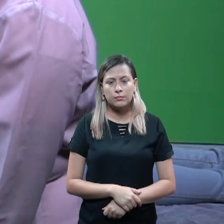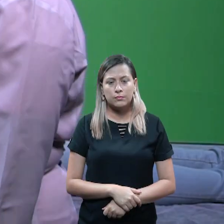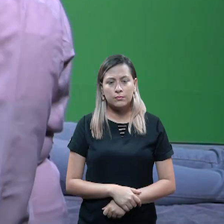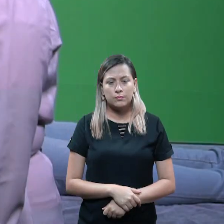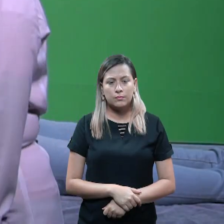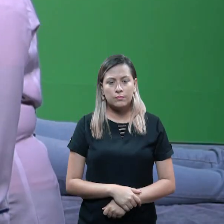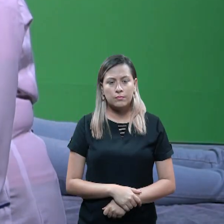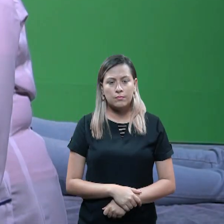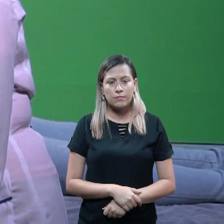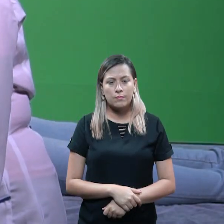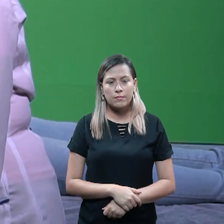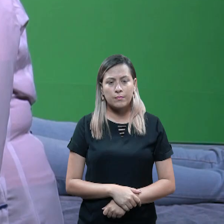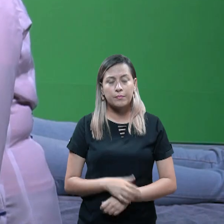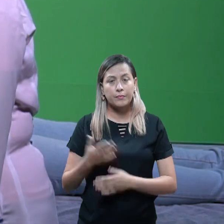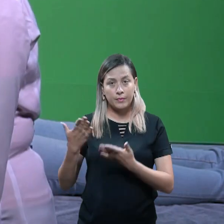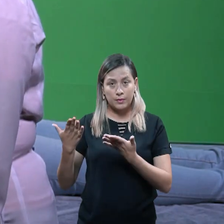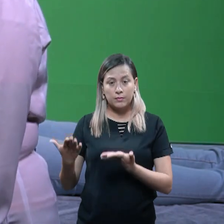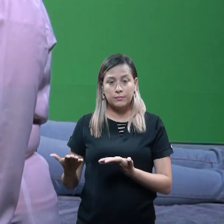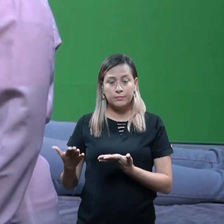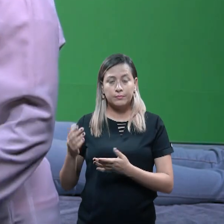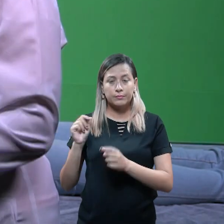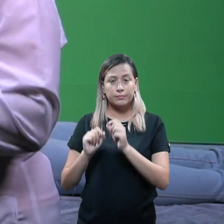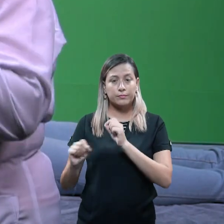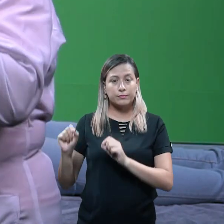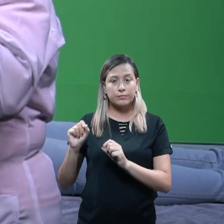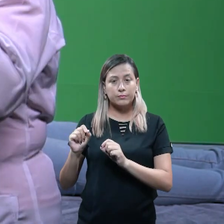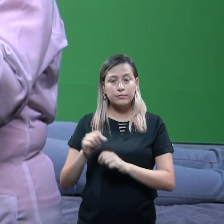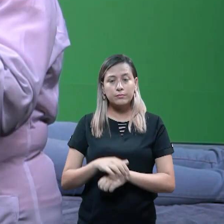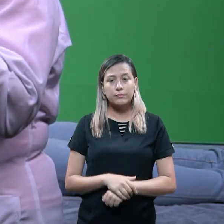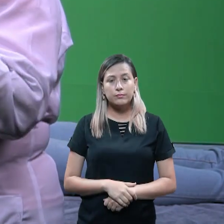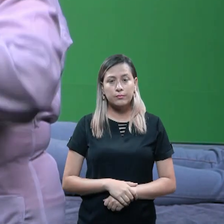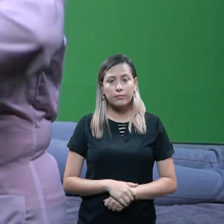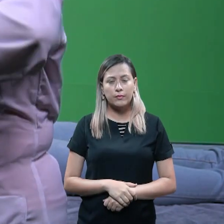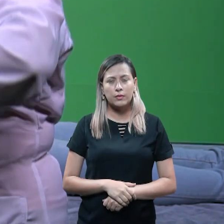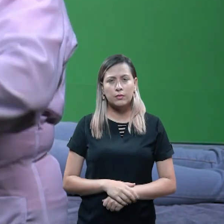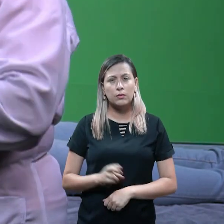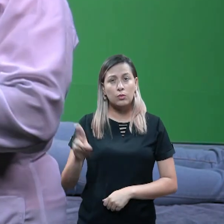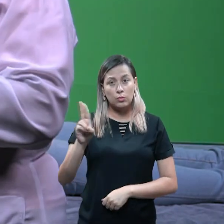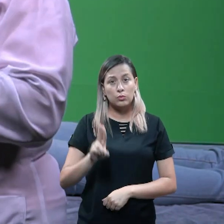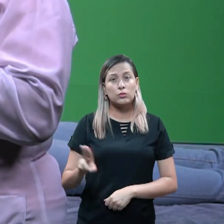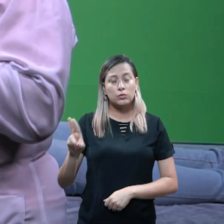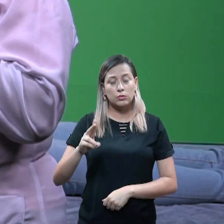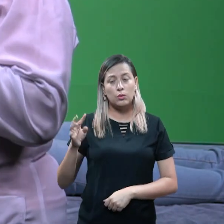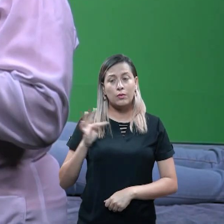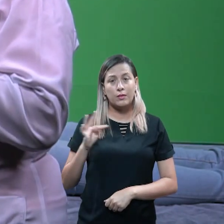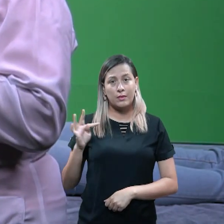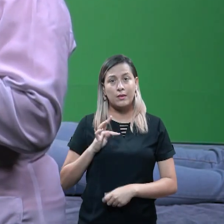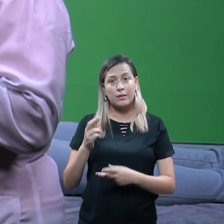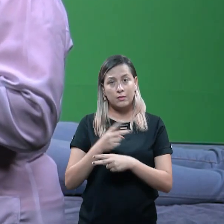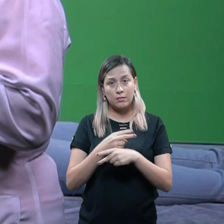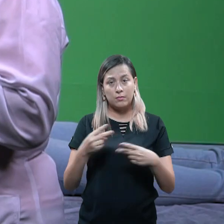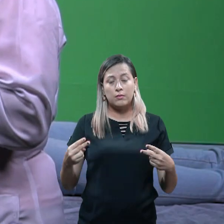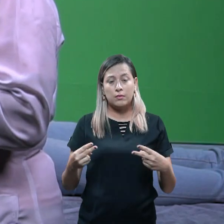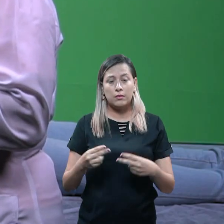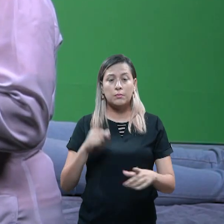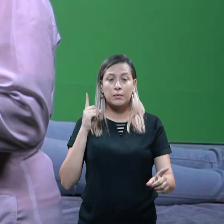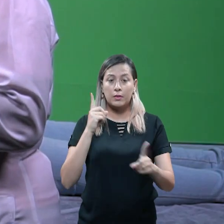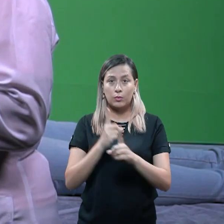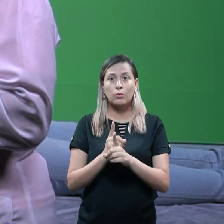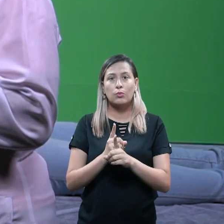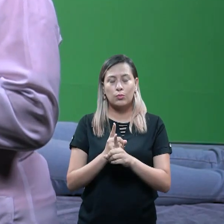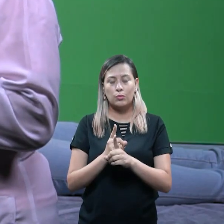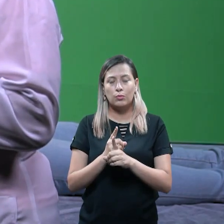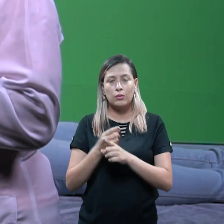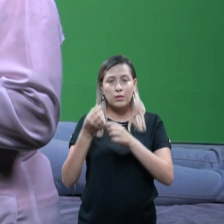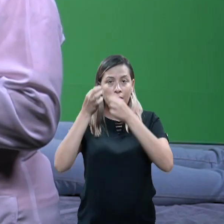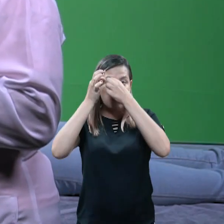Então, nós fizemos aqui o seguinte, nós tivemos que usar mais de uma técnica para poder achar a medida da